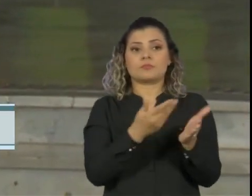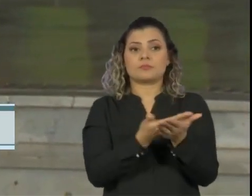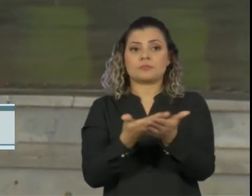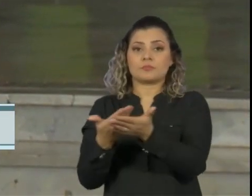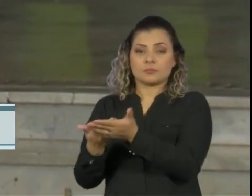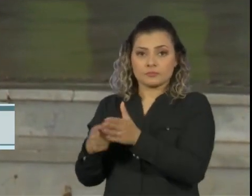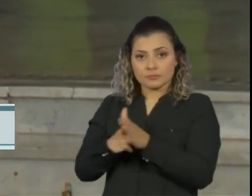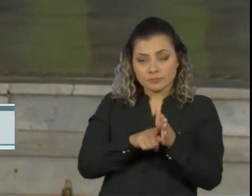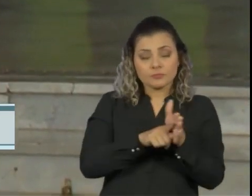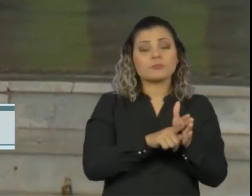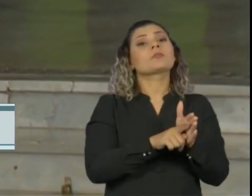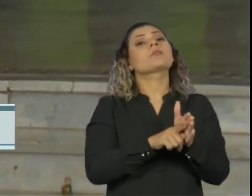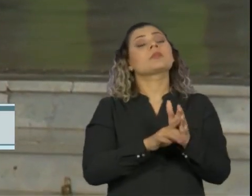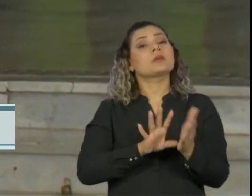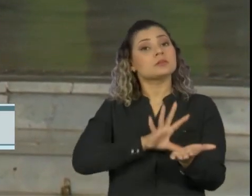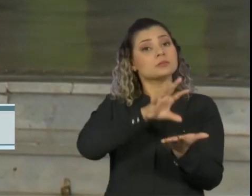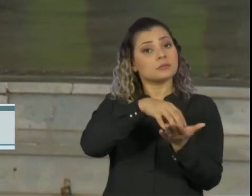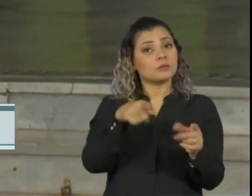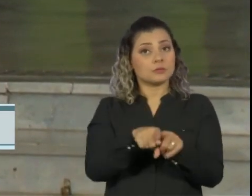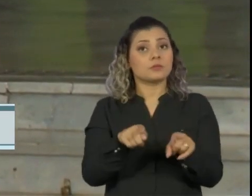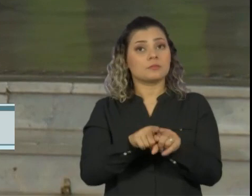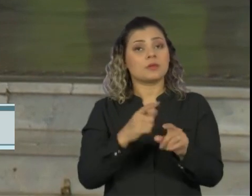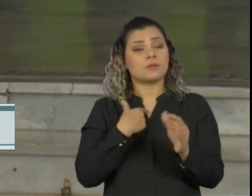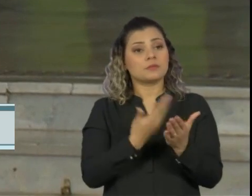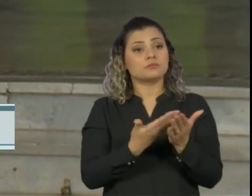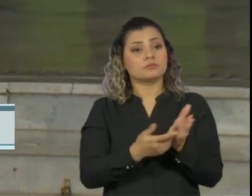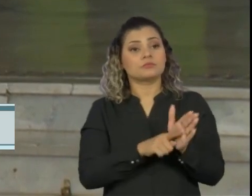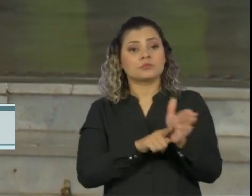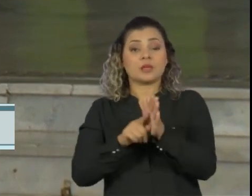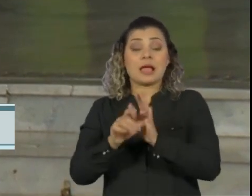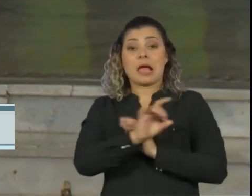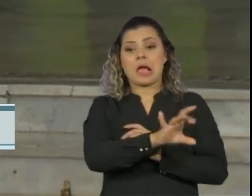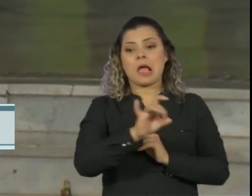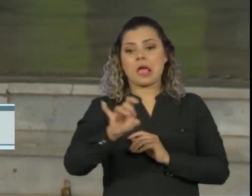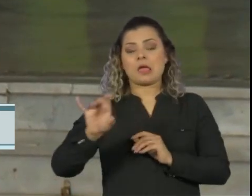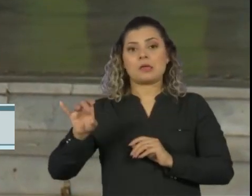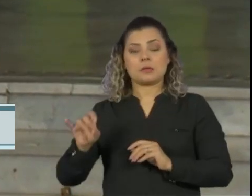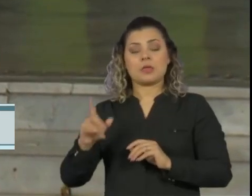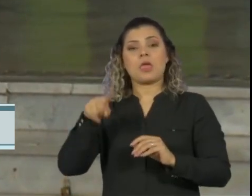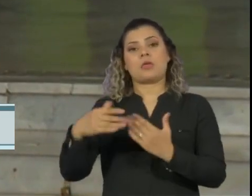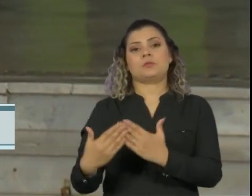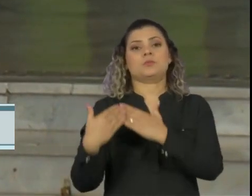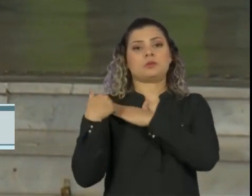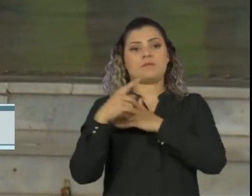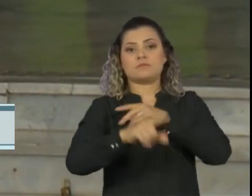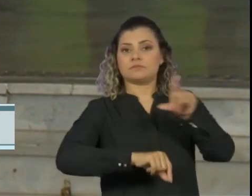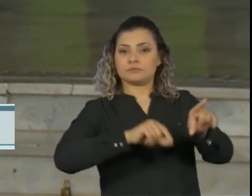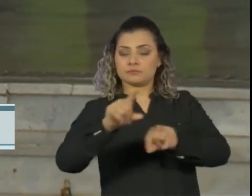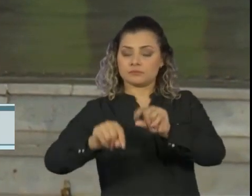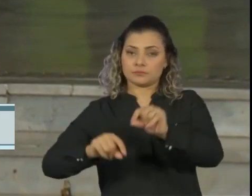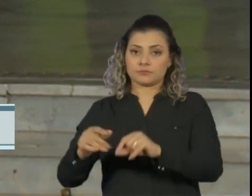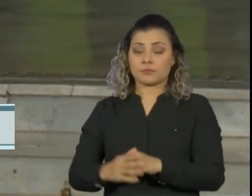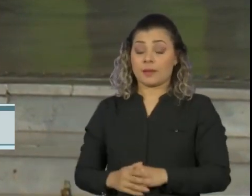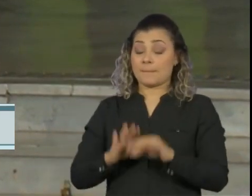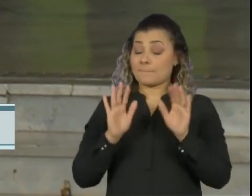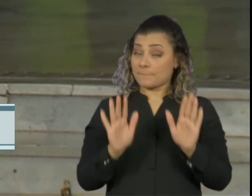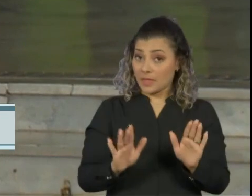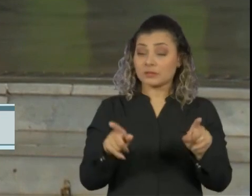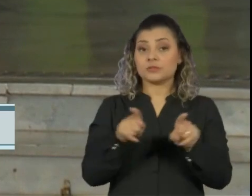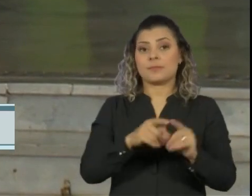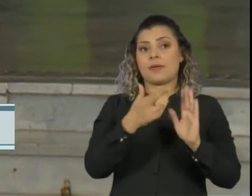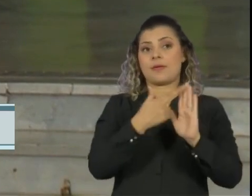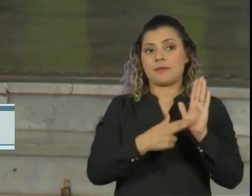os centros vão implementar o estudo clínico. Agora, cada centro ele é responsável pelo recrutamento. Os